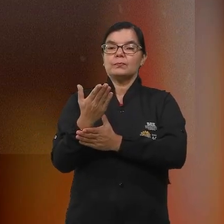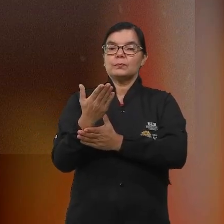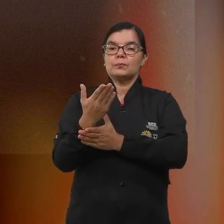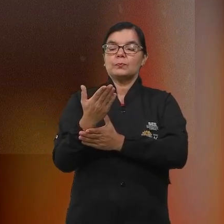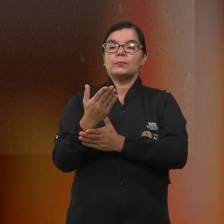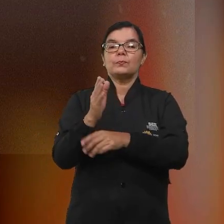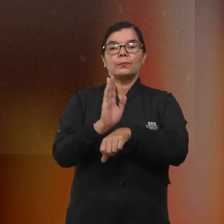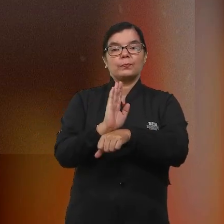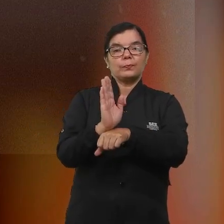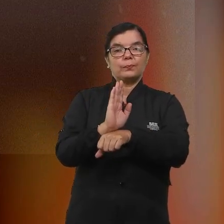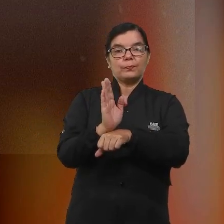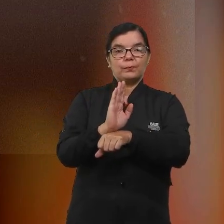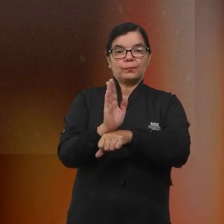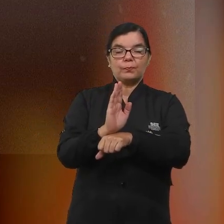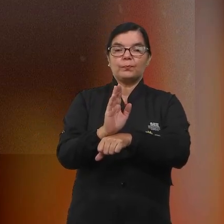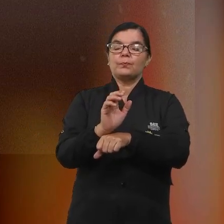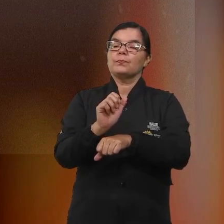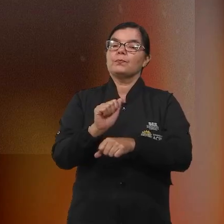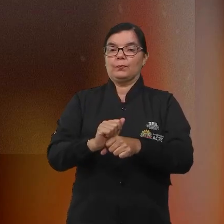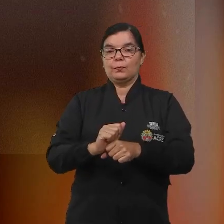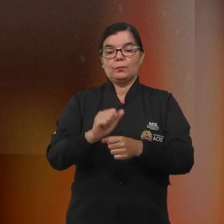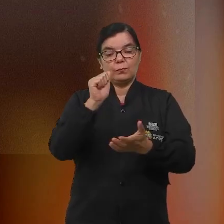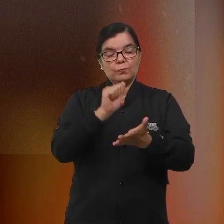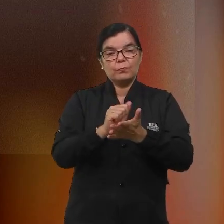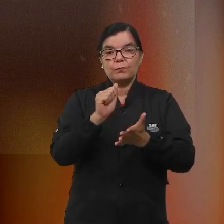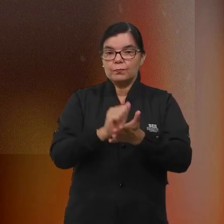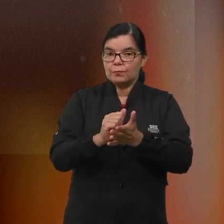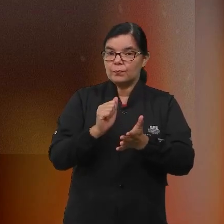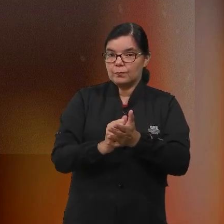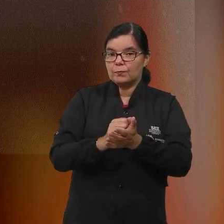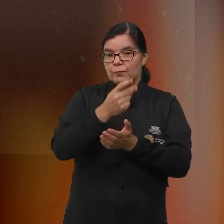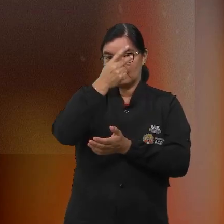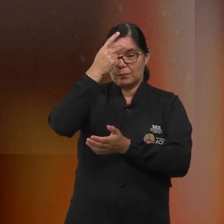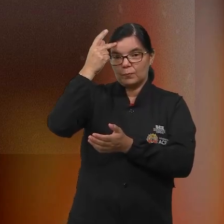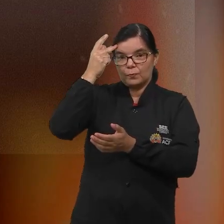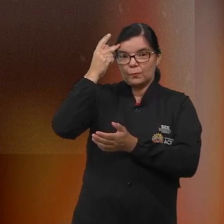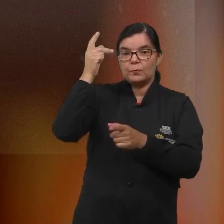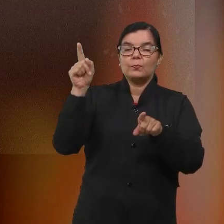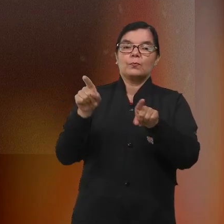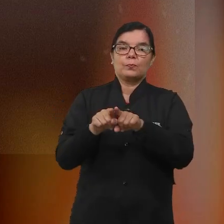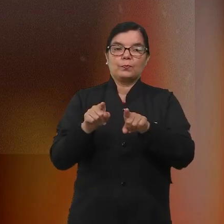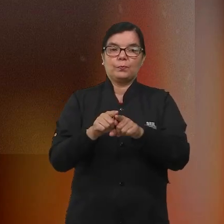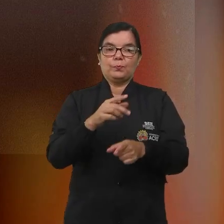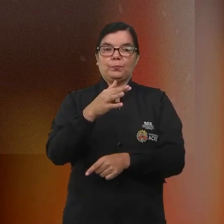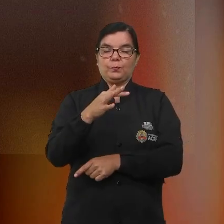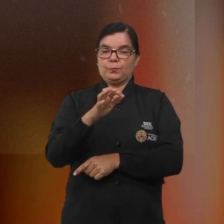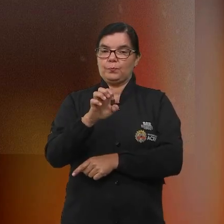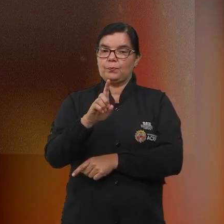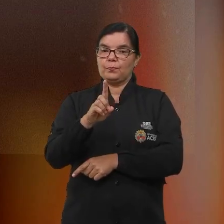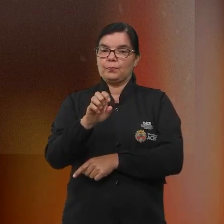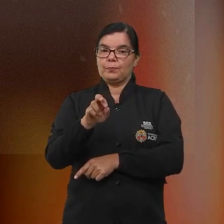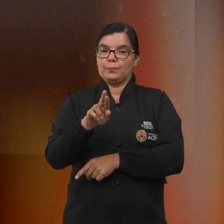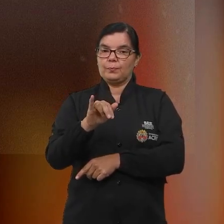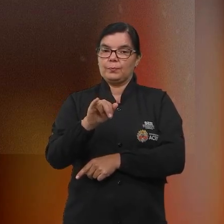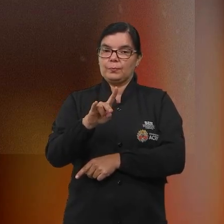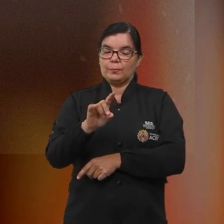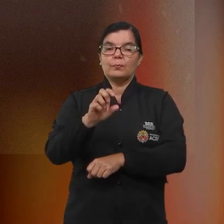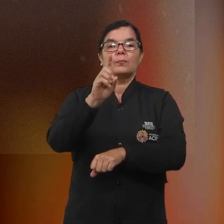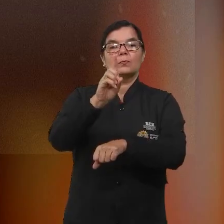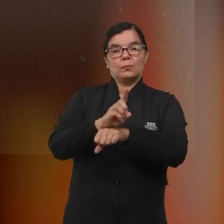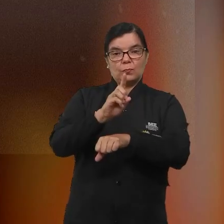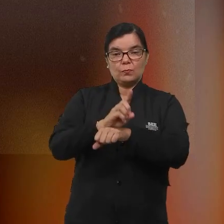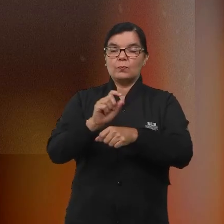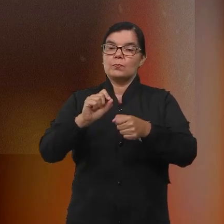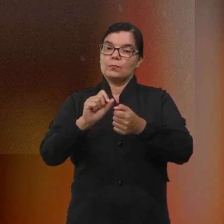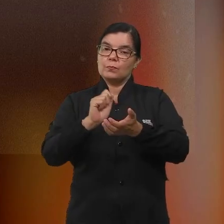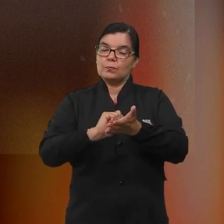o cinema de autor. Então, você vê aí na imagem Federico Fellini, que foi um diretor e roteirista